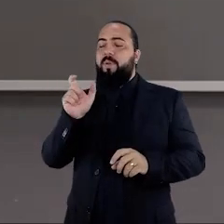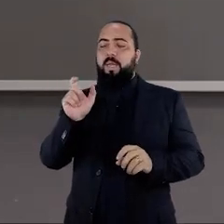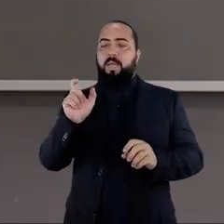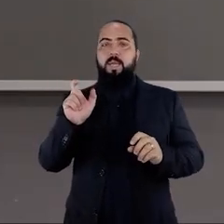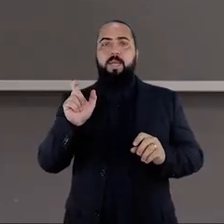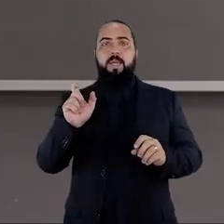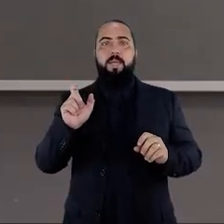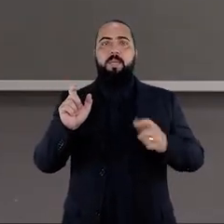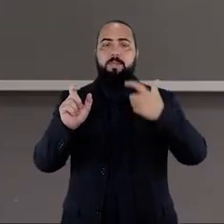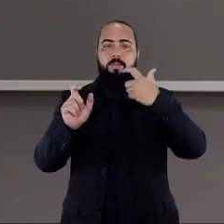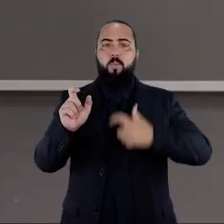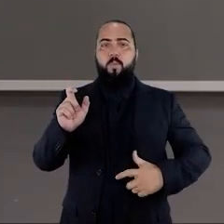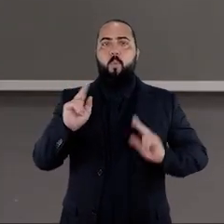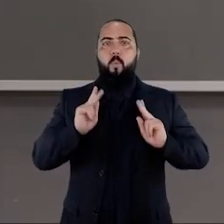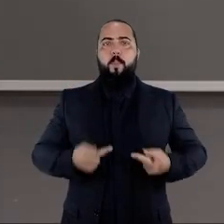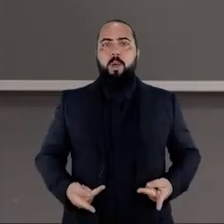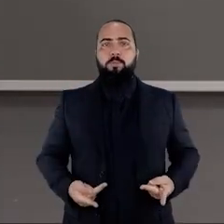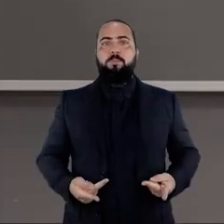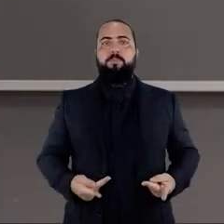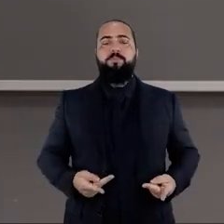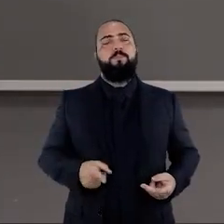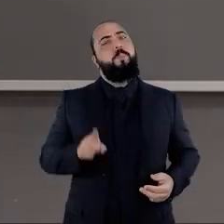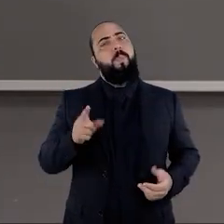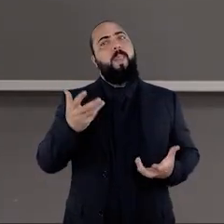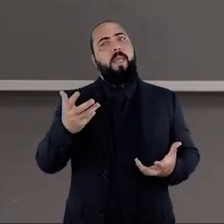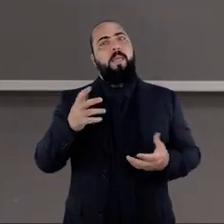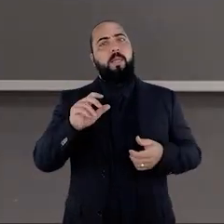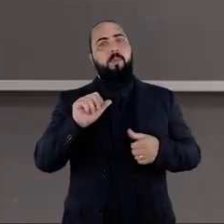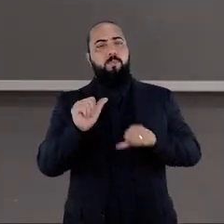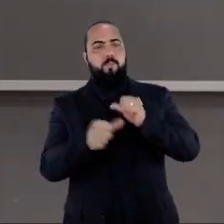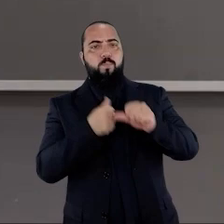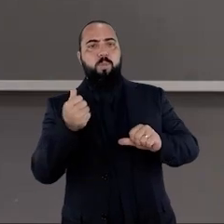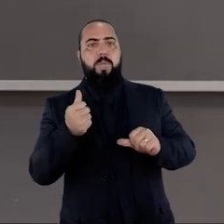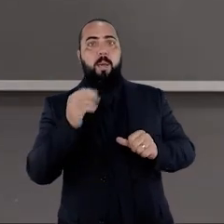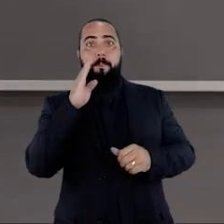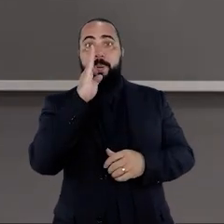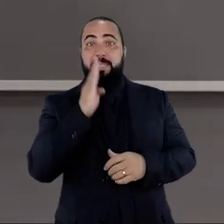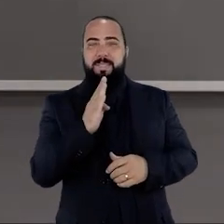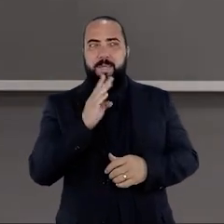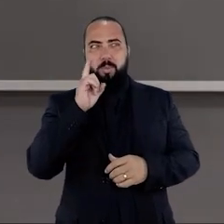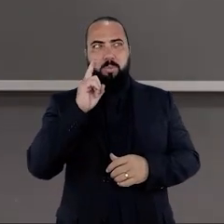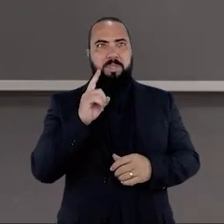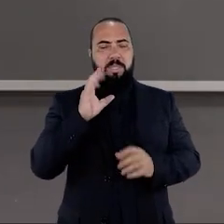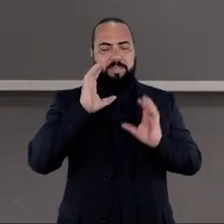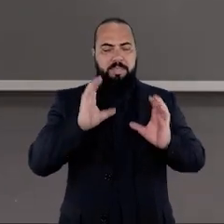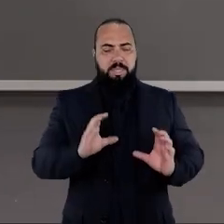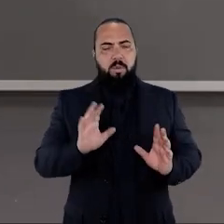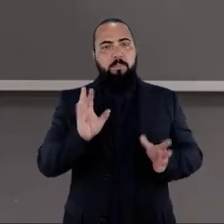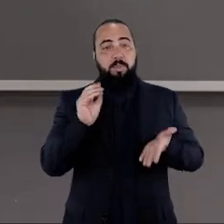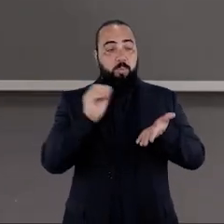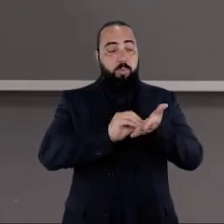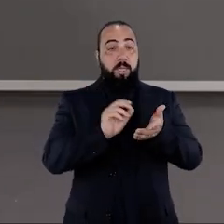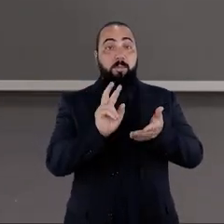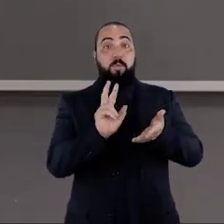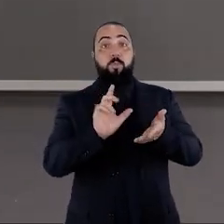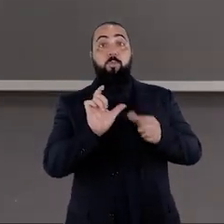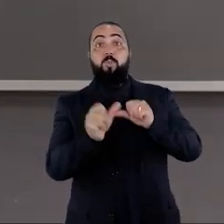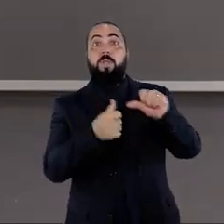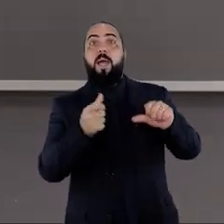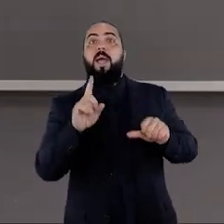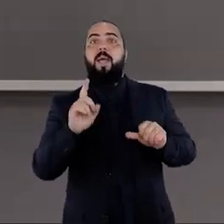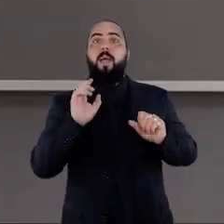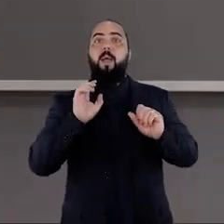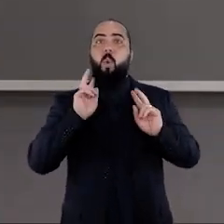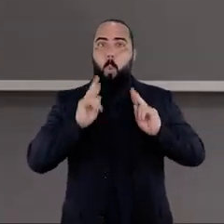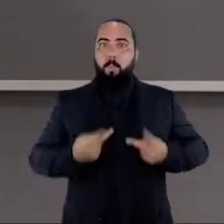Clóvis Bevilacqua, influenciado pela mulher dele, queria substituir brasileiro, não me lembro se era brasileiro ou cidadão, mas ele queria substituir por